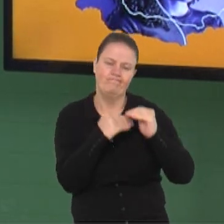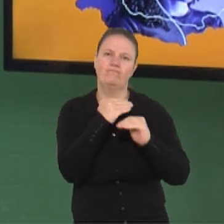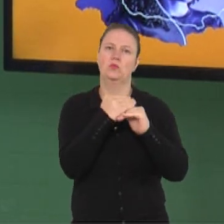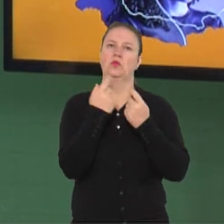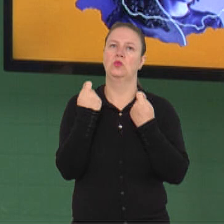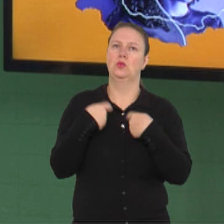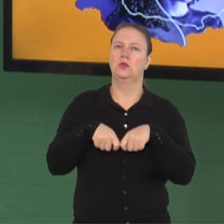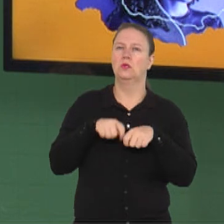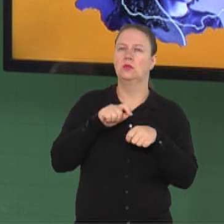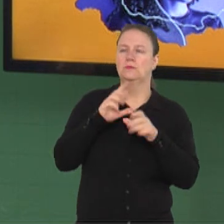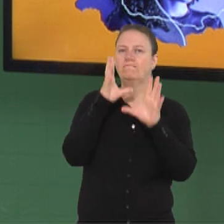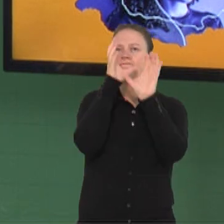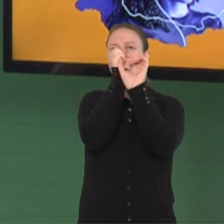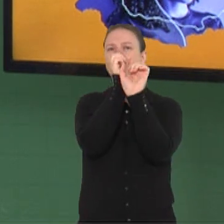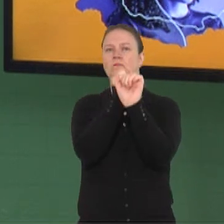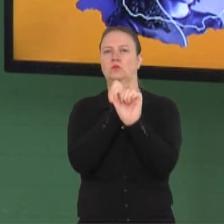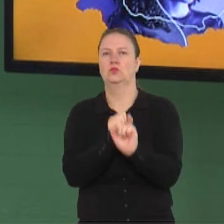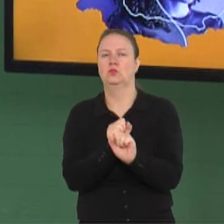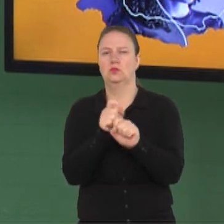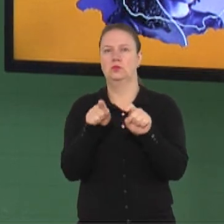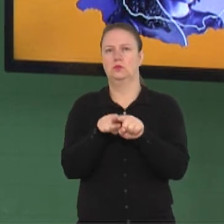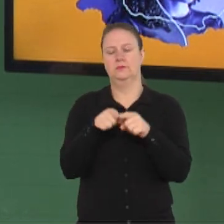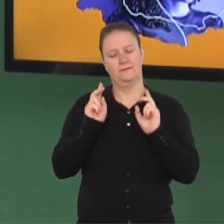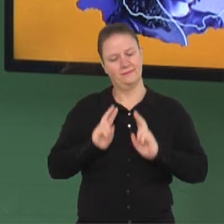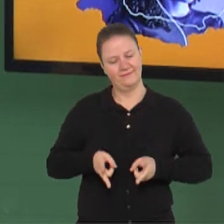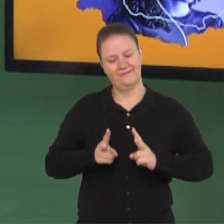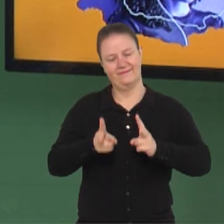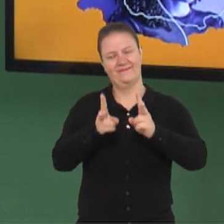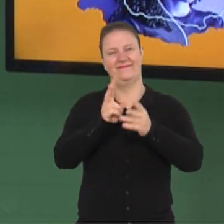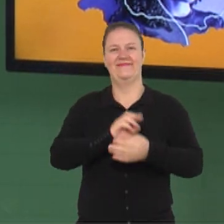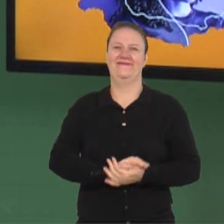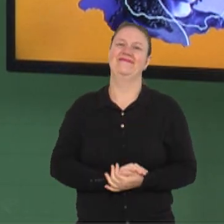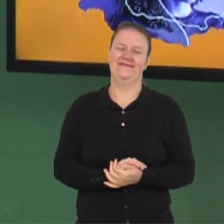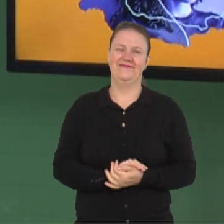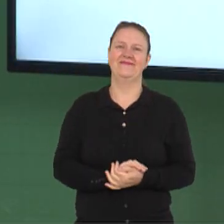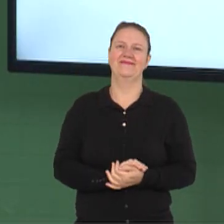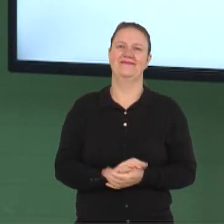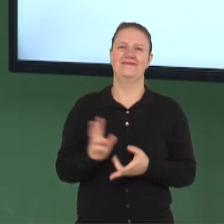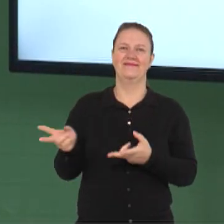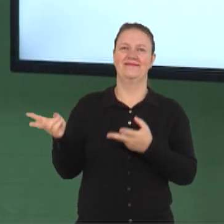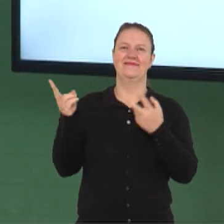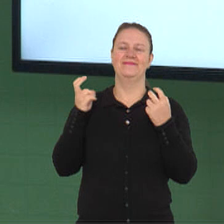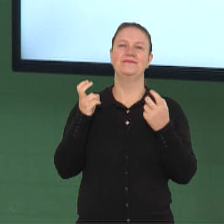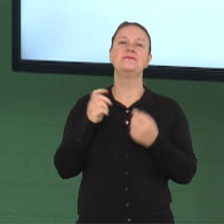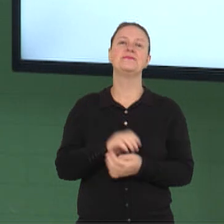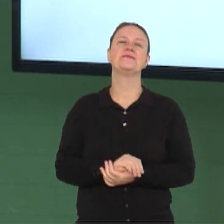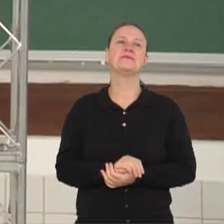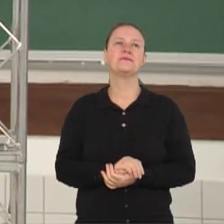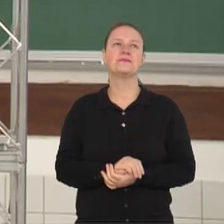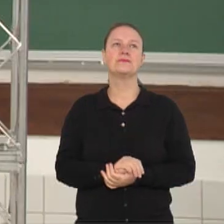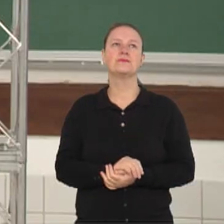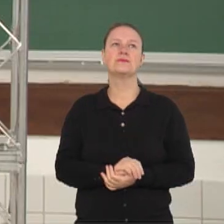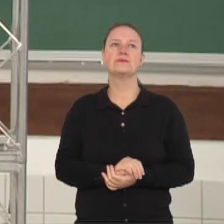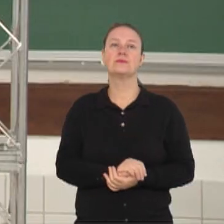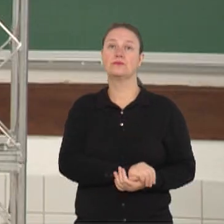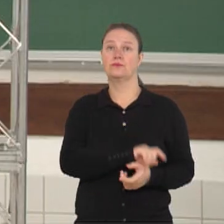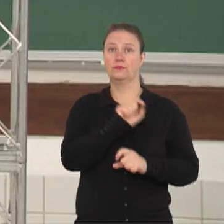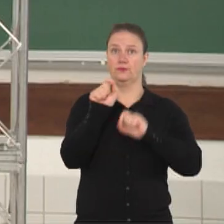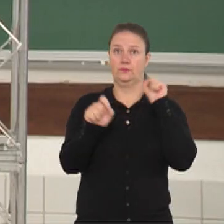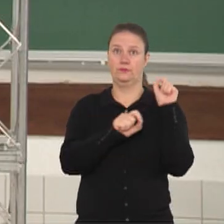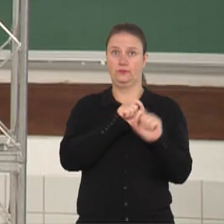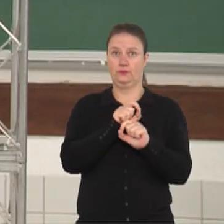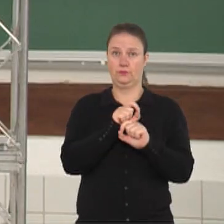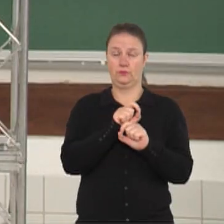interpretando, calculando e assim nós seguimos em frente. Por falar em função do